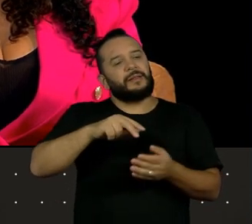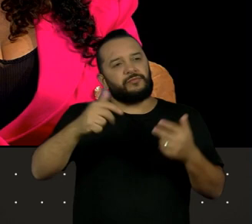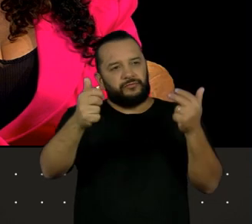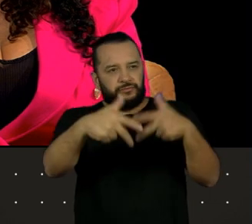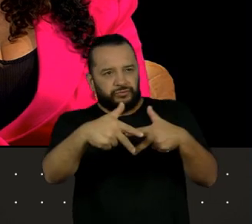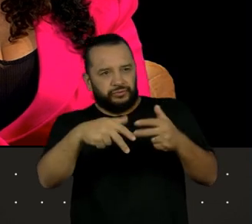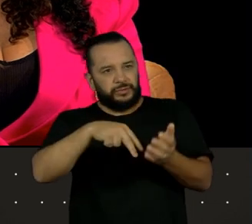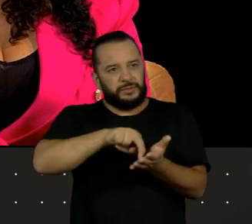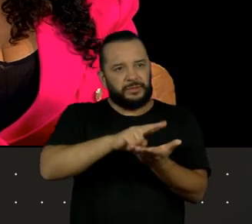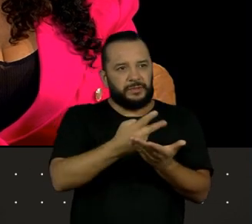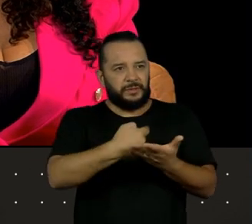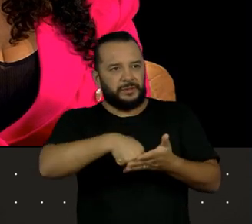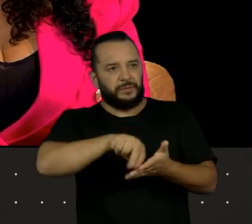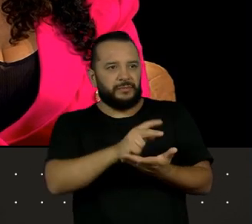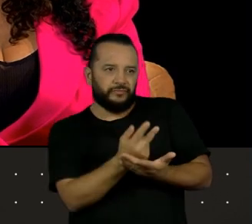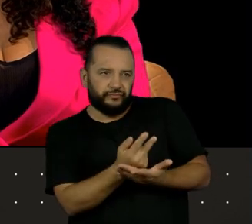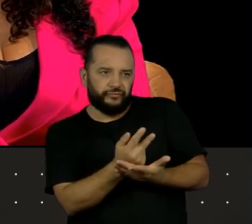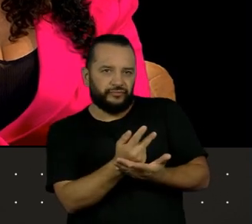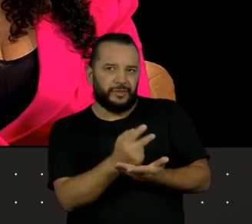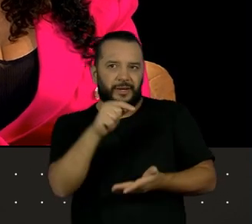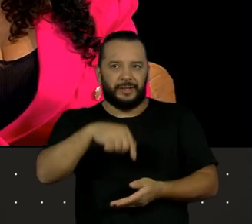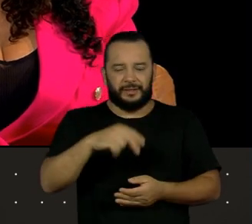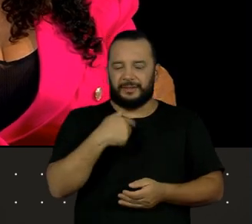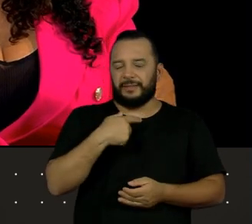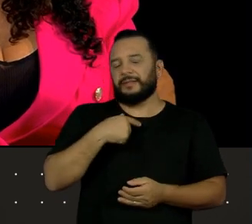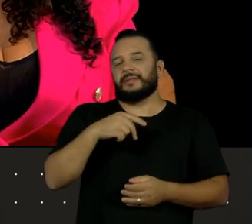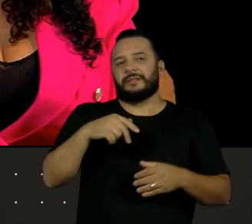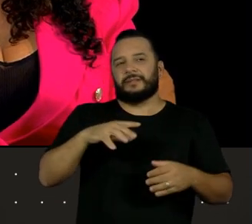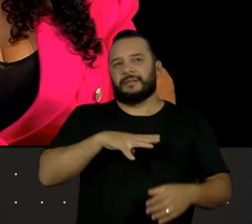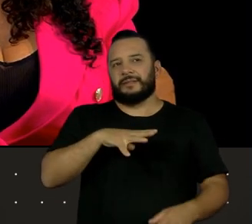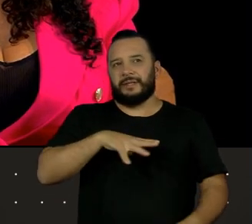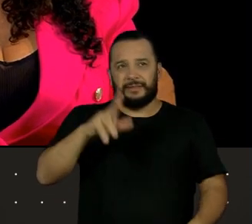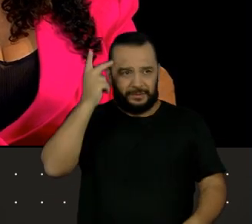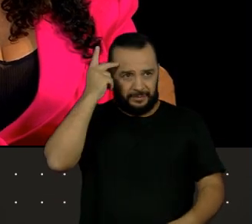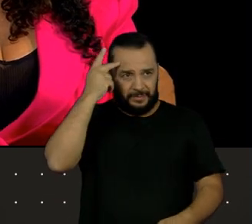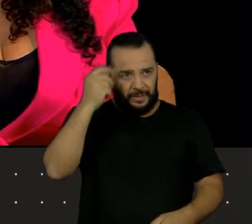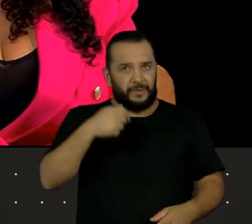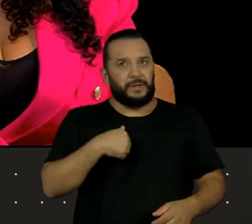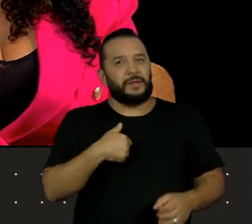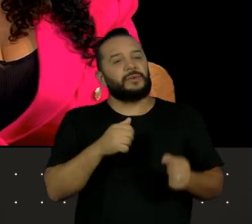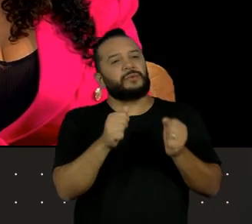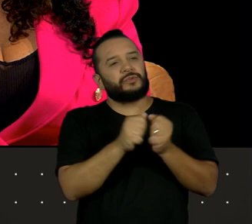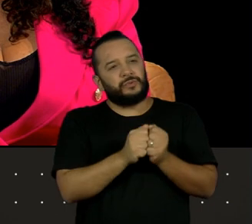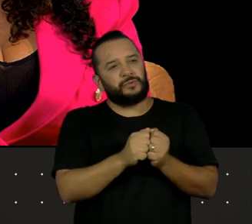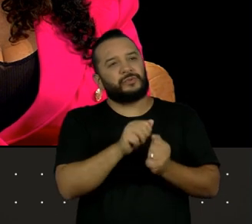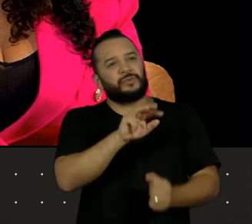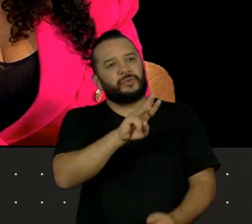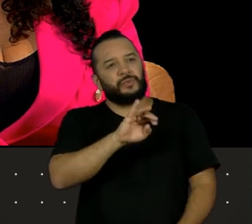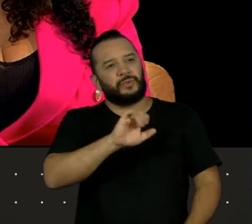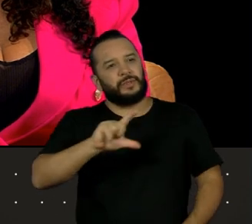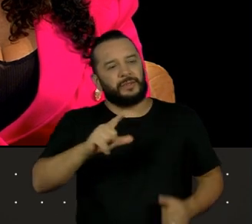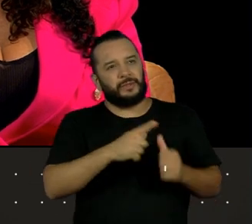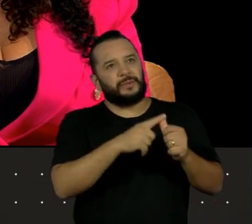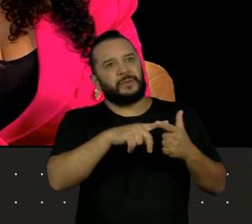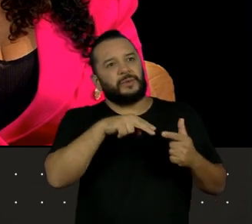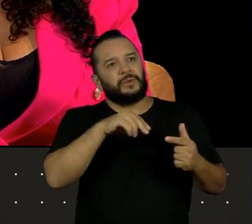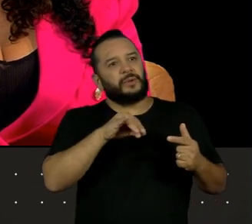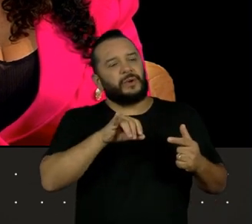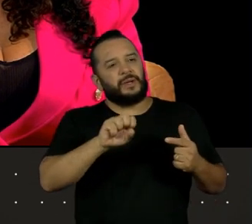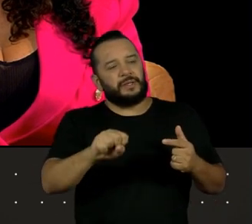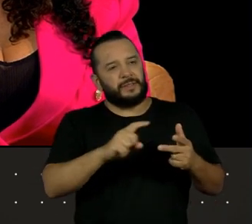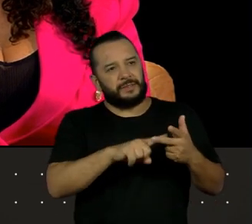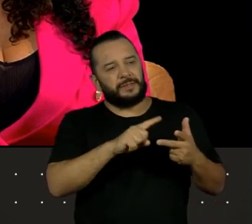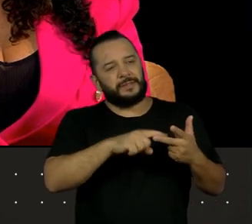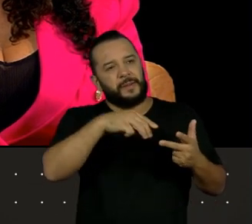nos anos 90 na cidade de São Paulo uma das primeiras que eu fiz parte junto com Will Robson o nós e Man e a Mariana